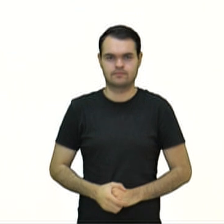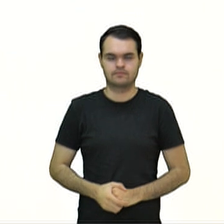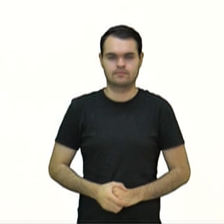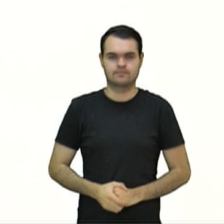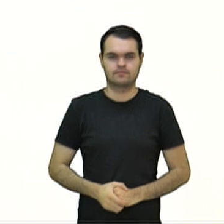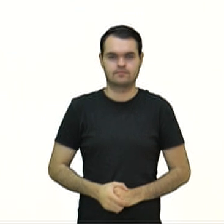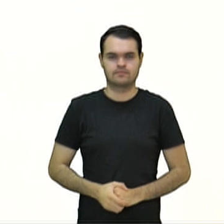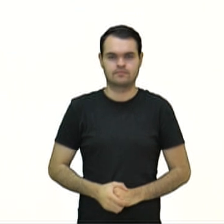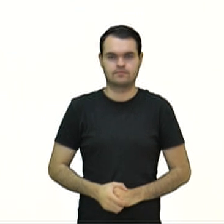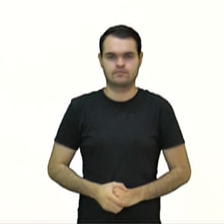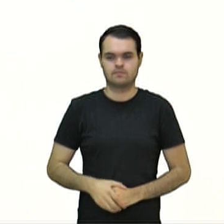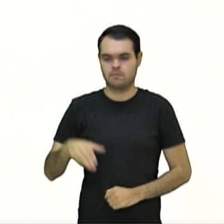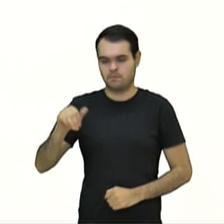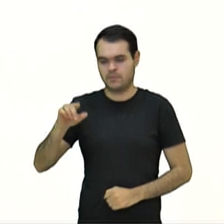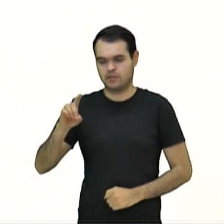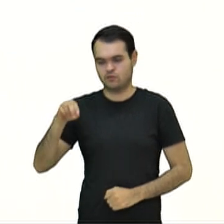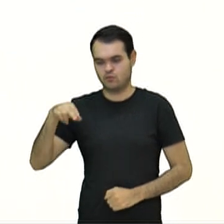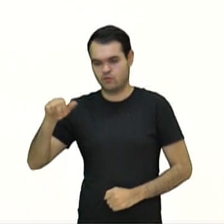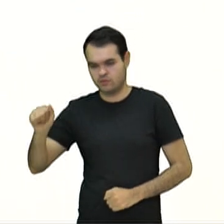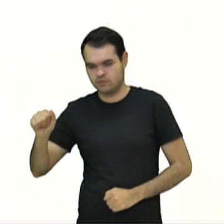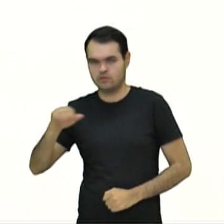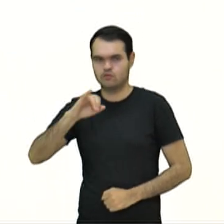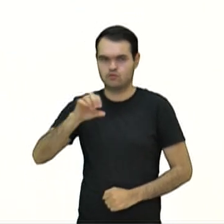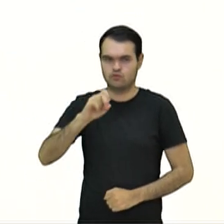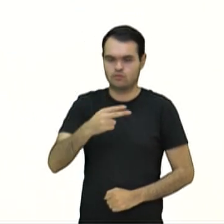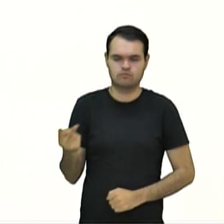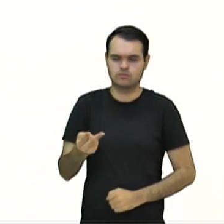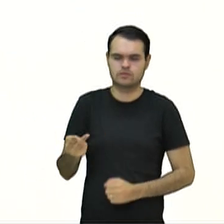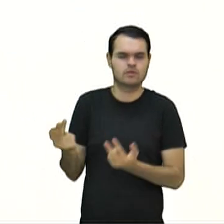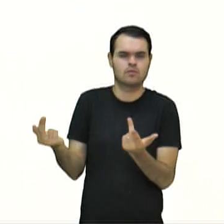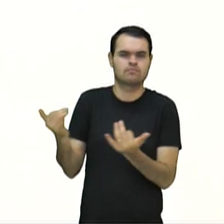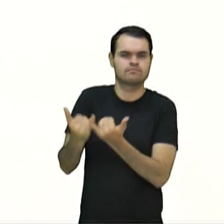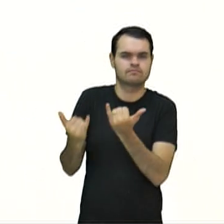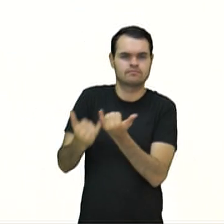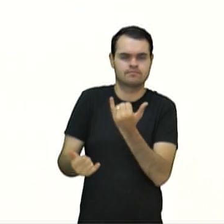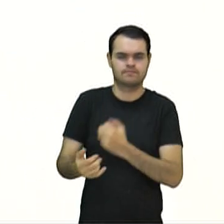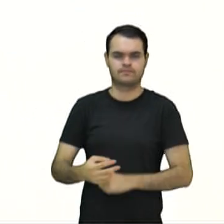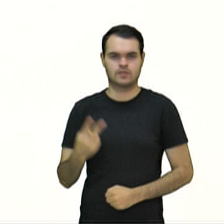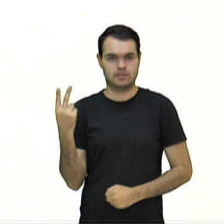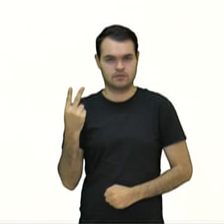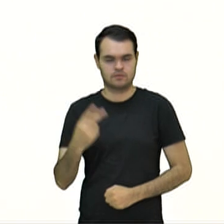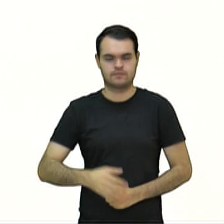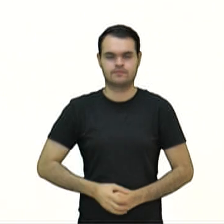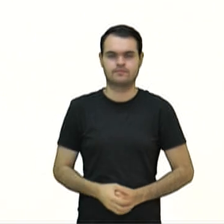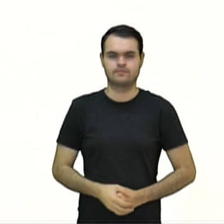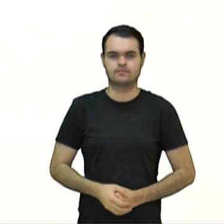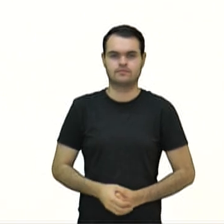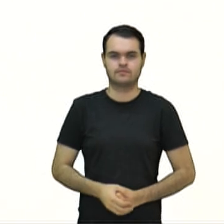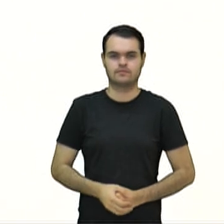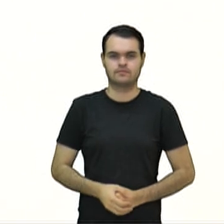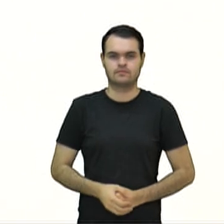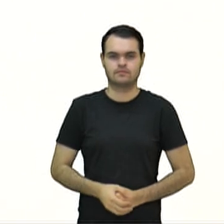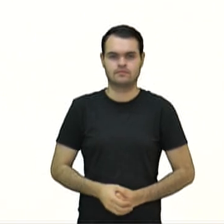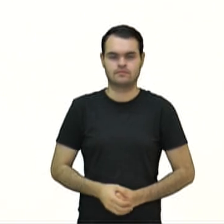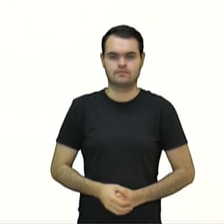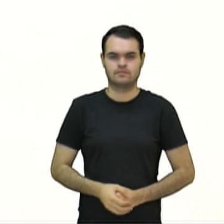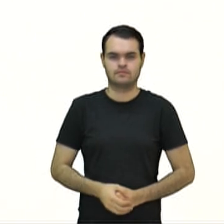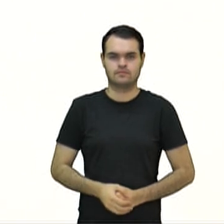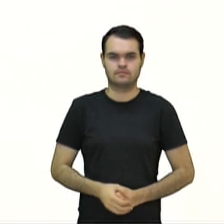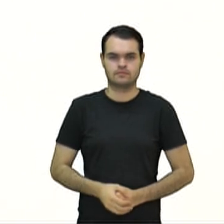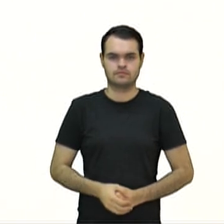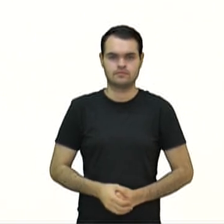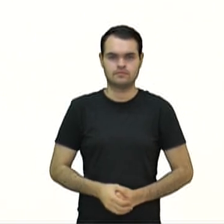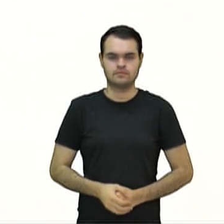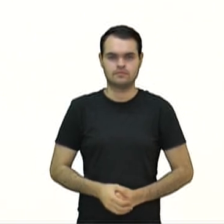in common? O que os dois têm em comum? E a segunda pergunta, the simple past of these